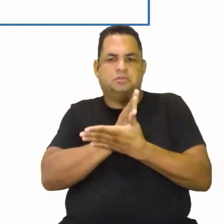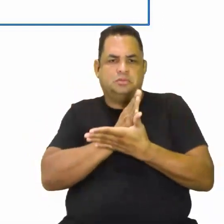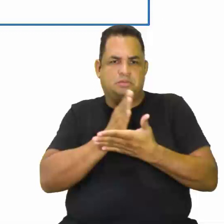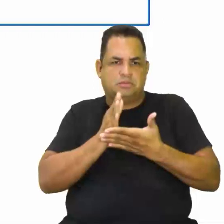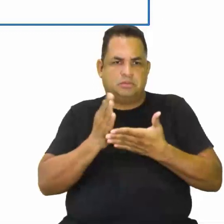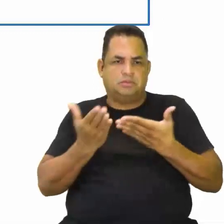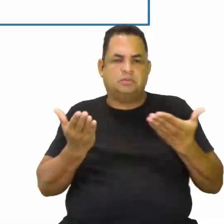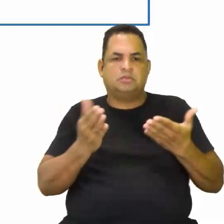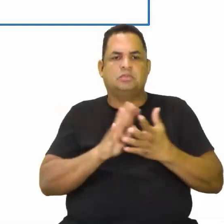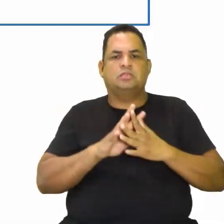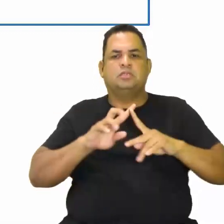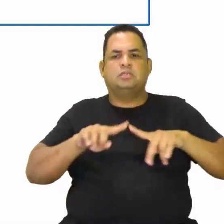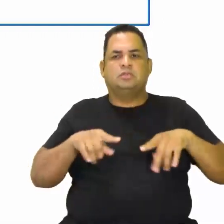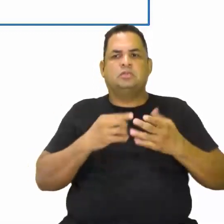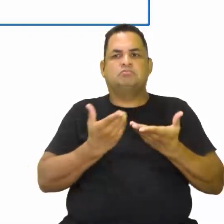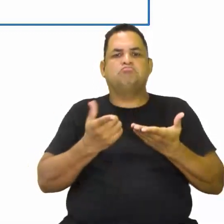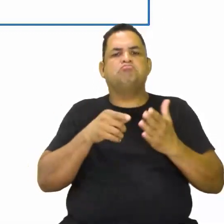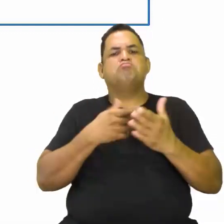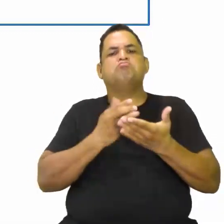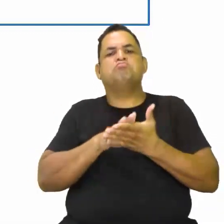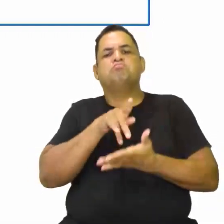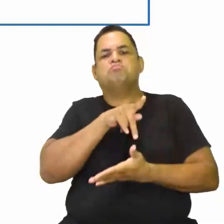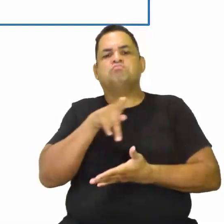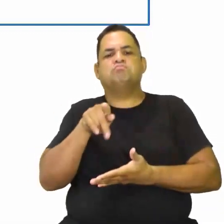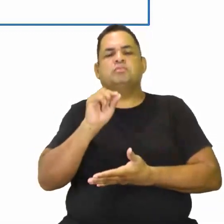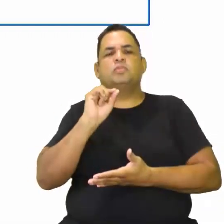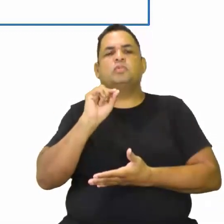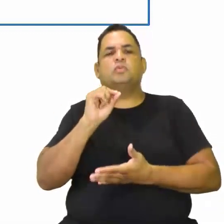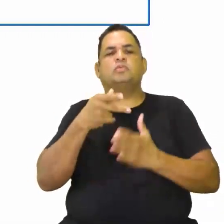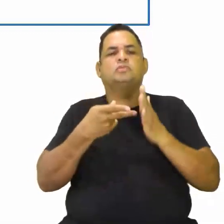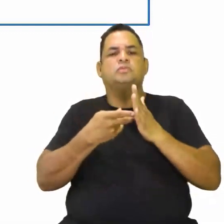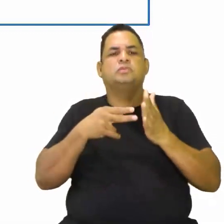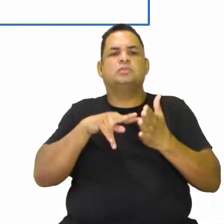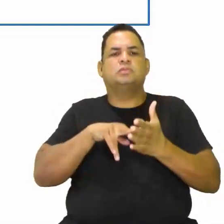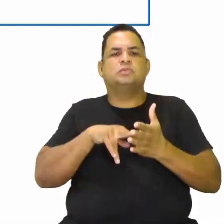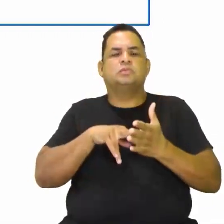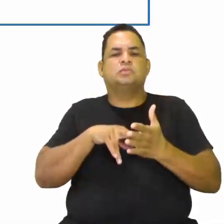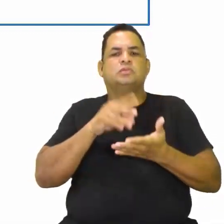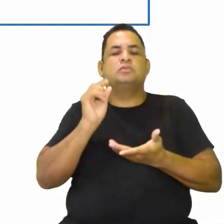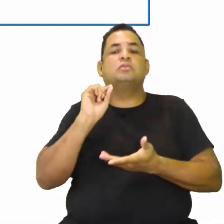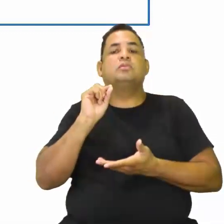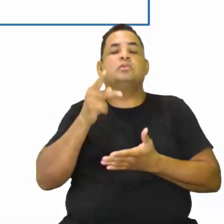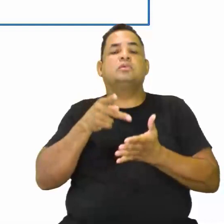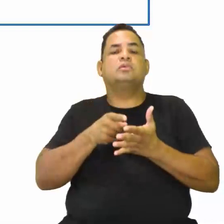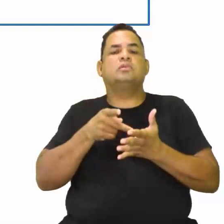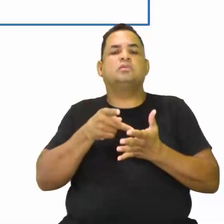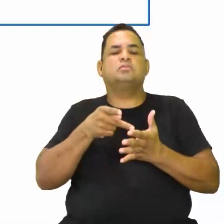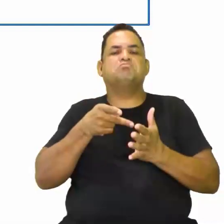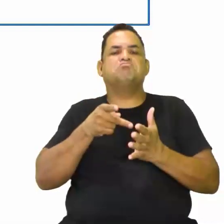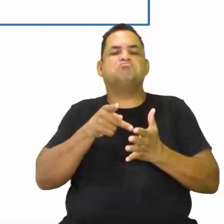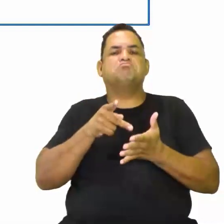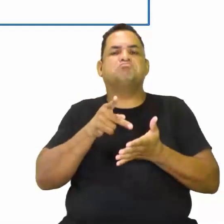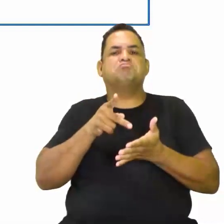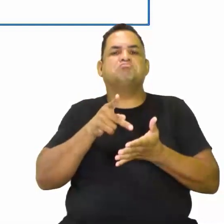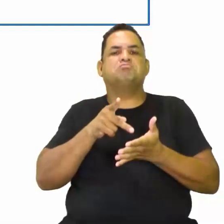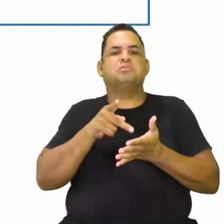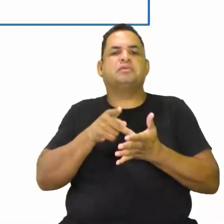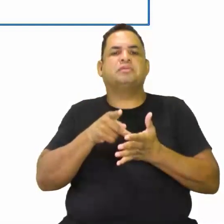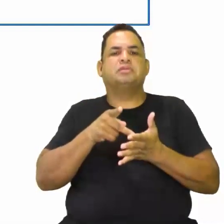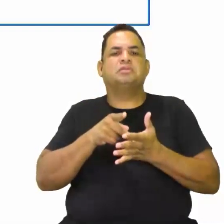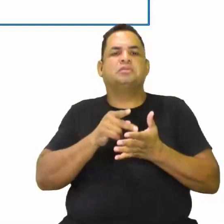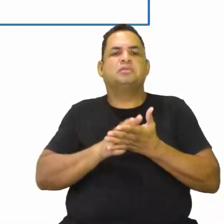Mas, professor, você me pergunta, o que significa realmente uma